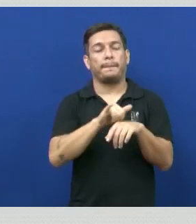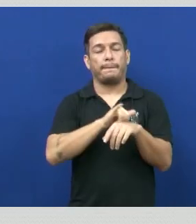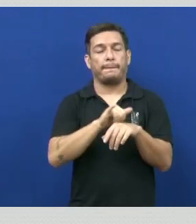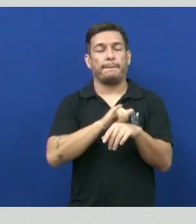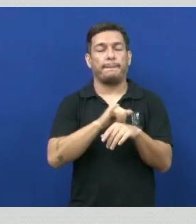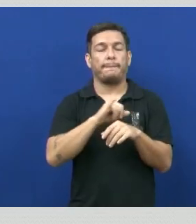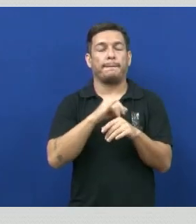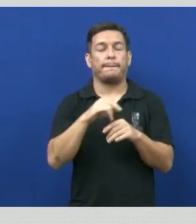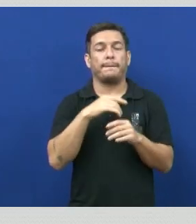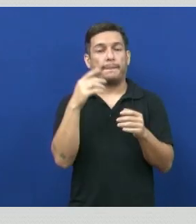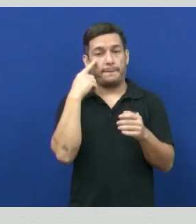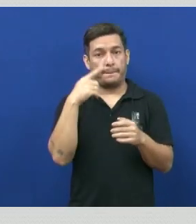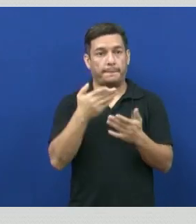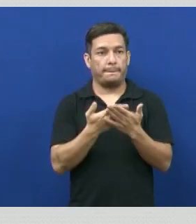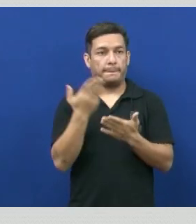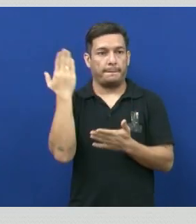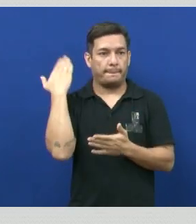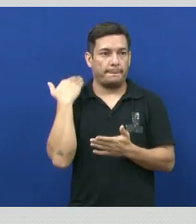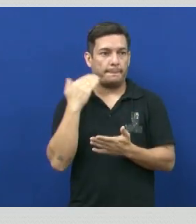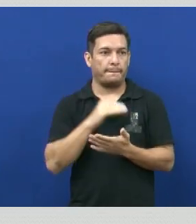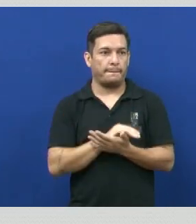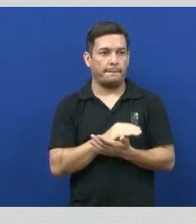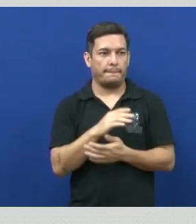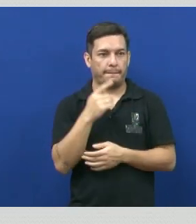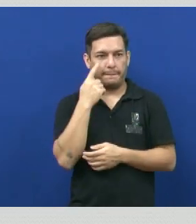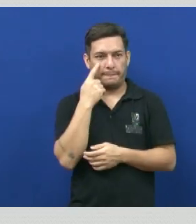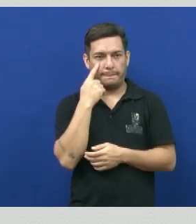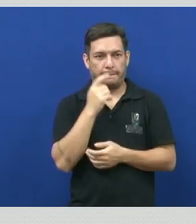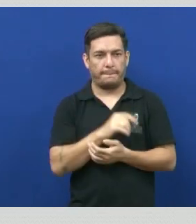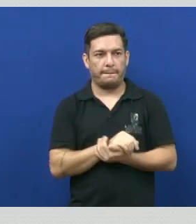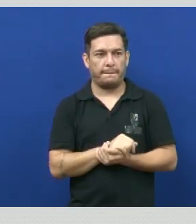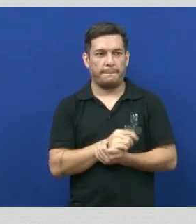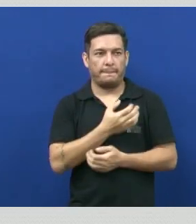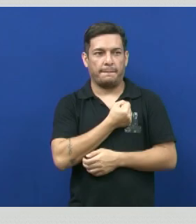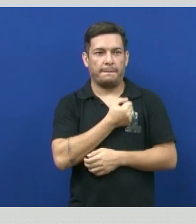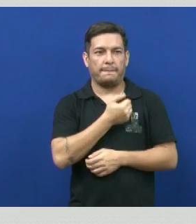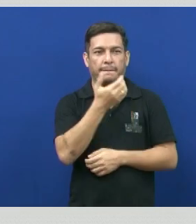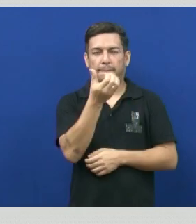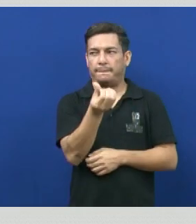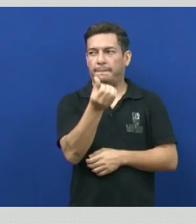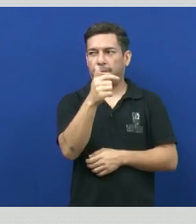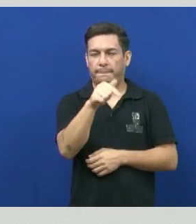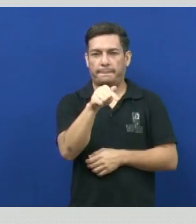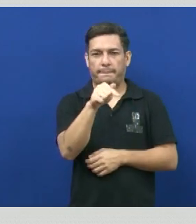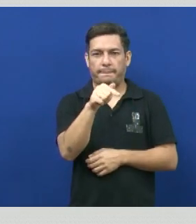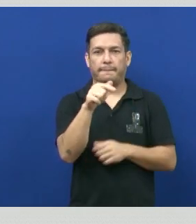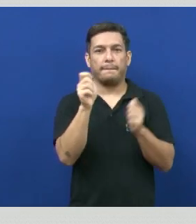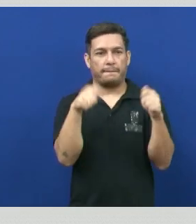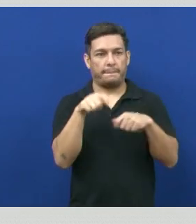divisibilidade que nós vimos na aula anterior. Observem aí. O número 67, será que ele é